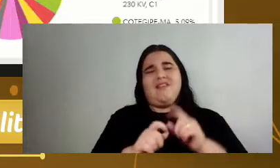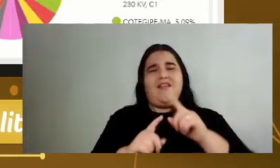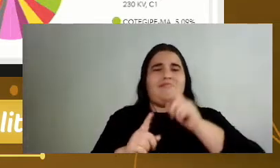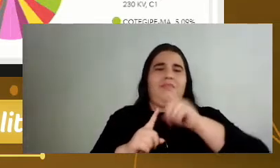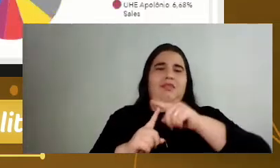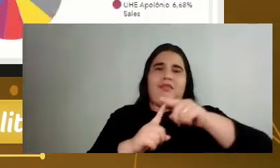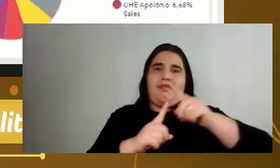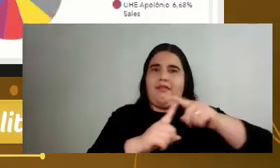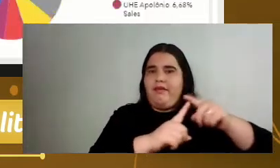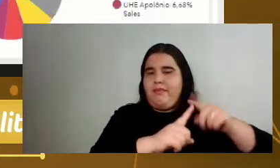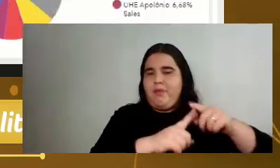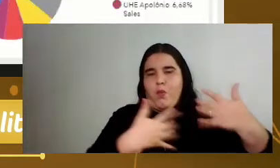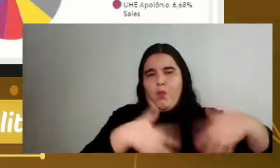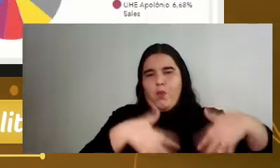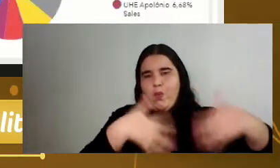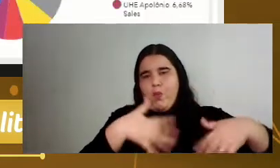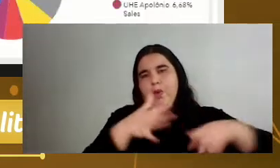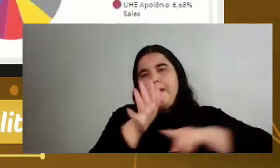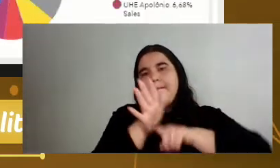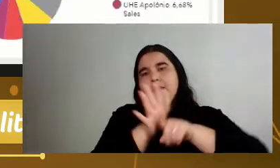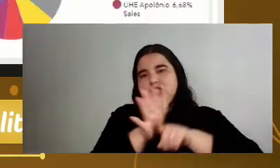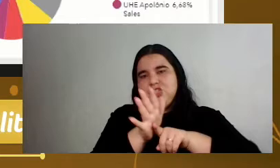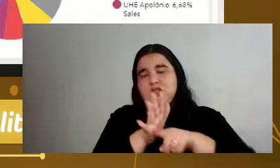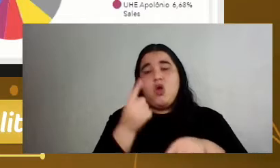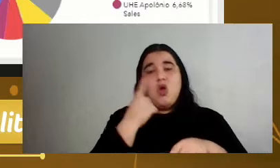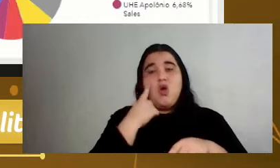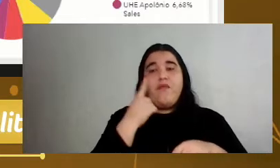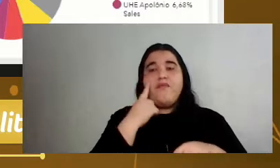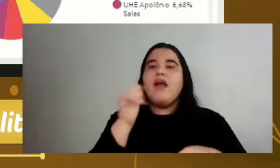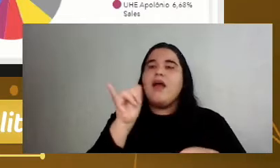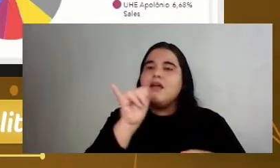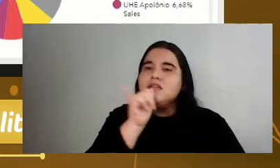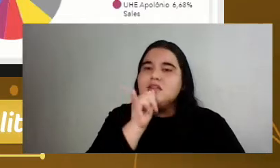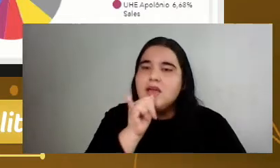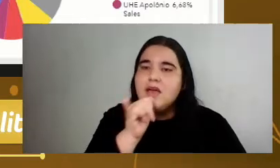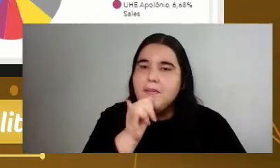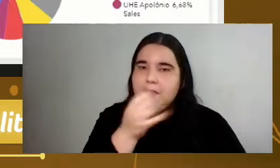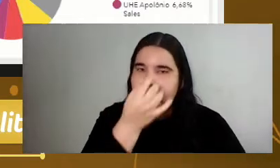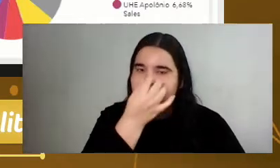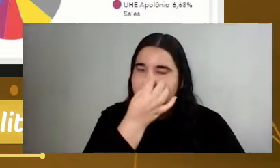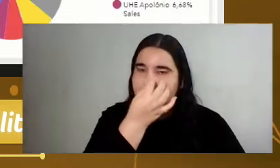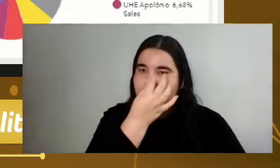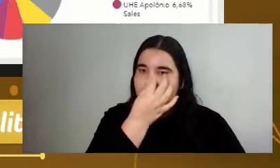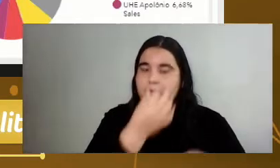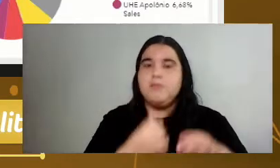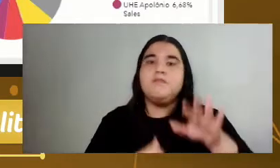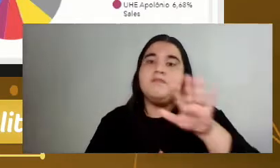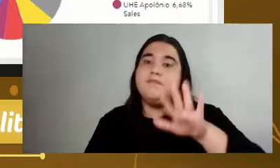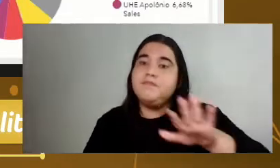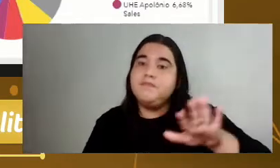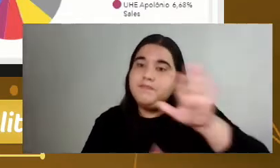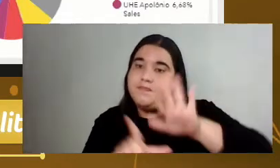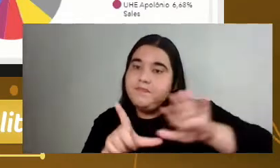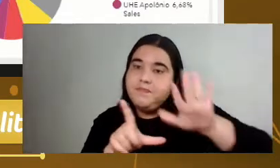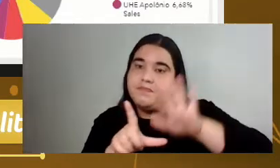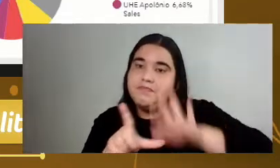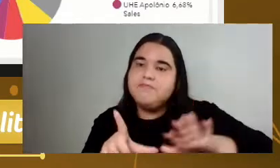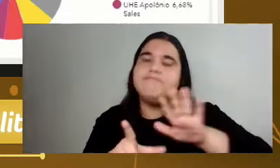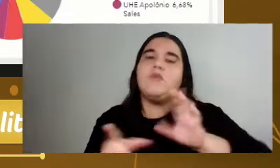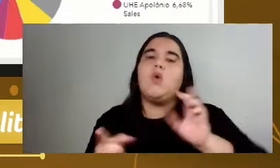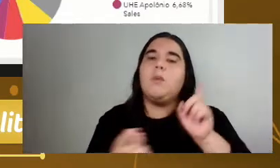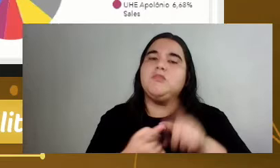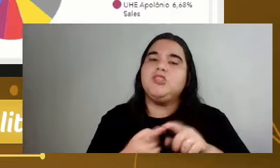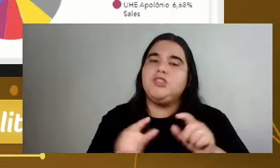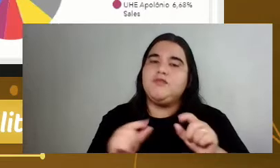né? E vamos dar um exemplo aqui para ficar mais claro. Então, esse painel, a intuição dele é uma ferramenta